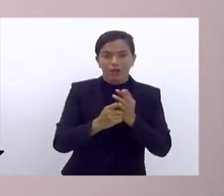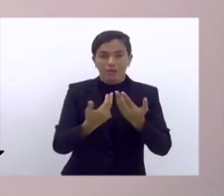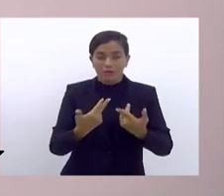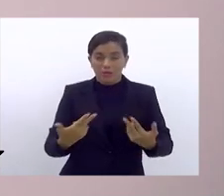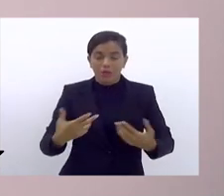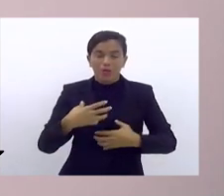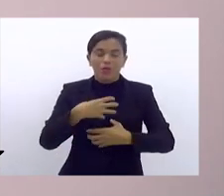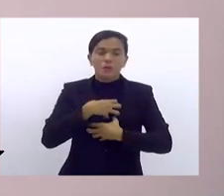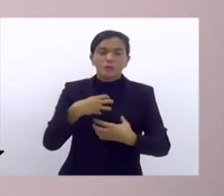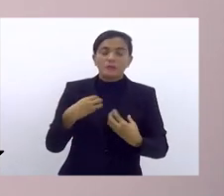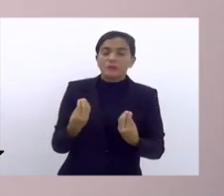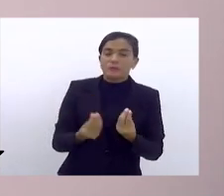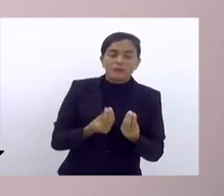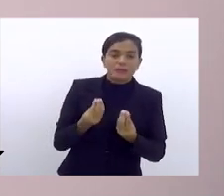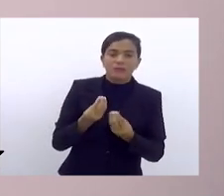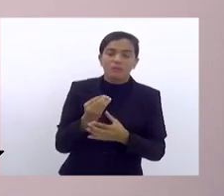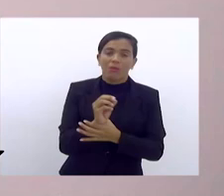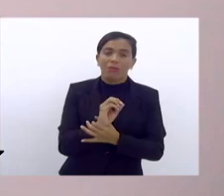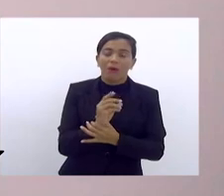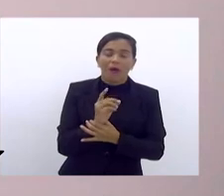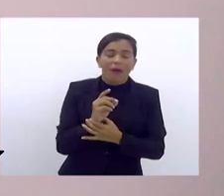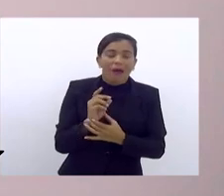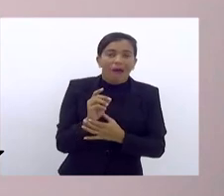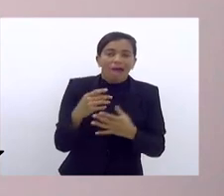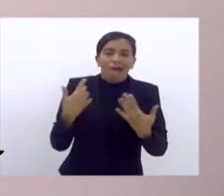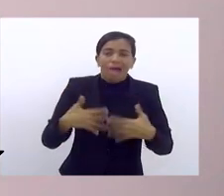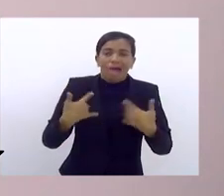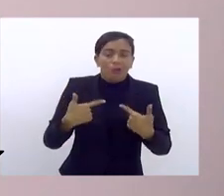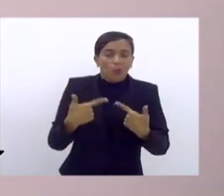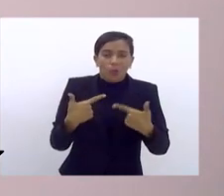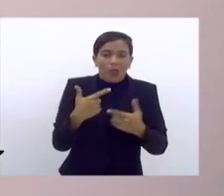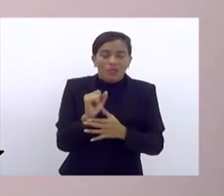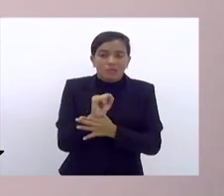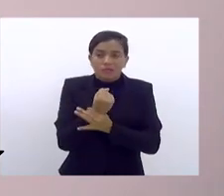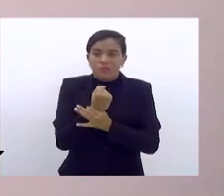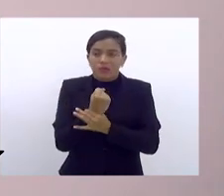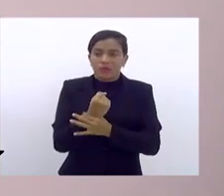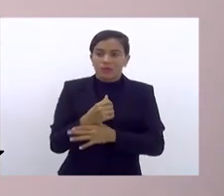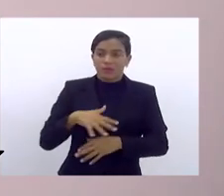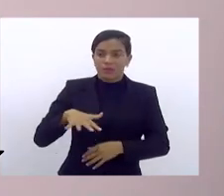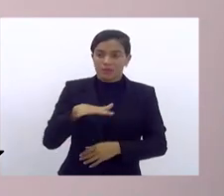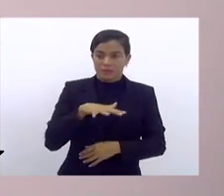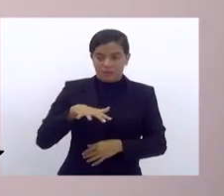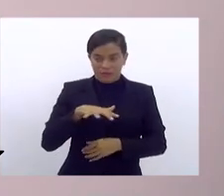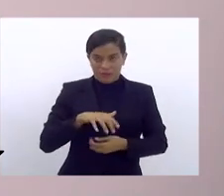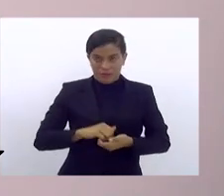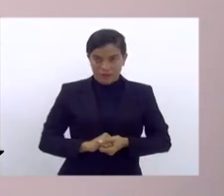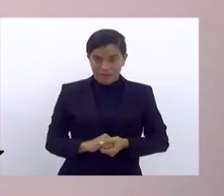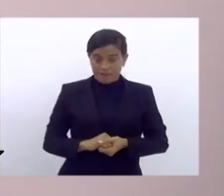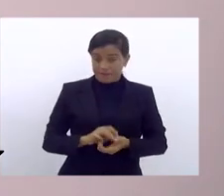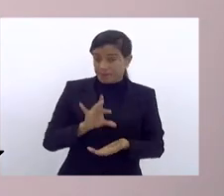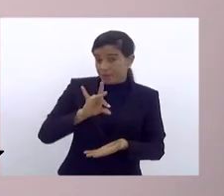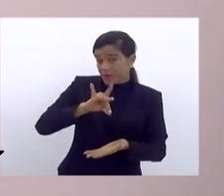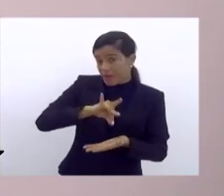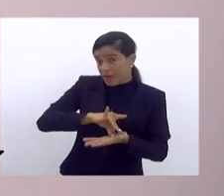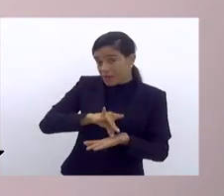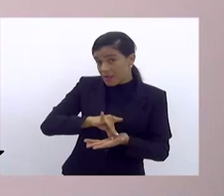sentimento de insegurança seja aumentado ou banalizado nesses territórios na realidade